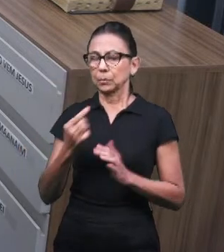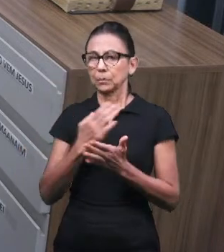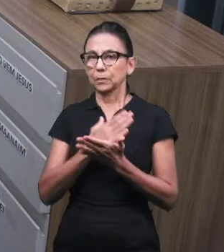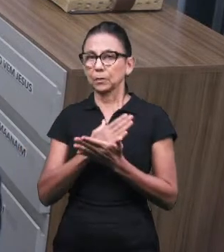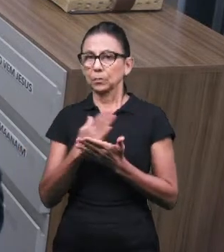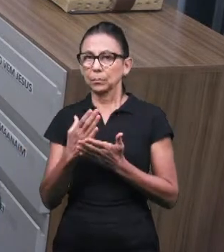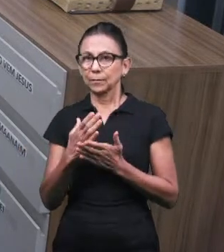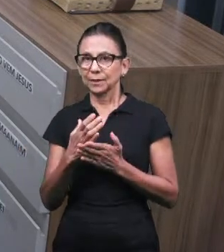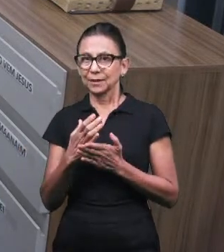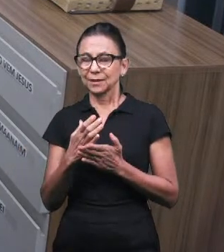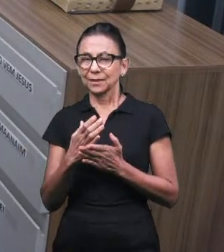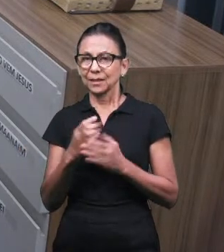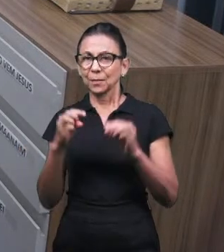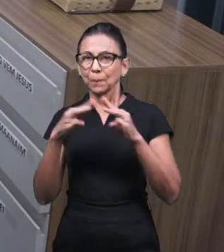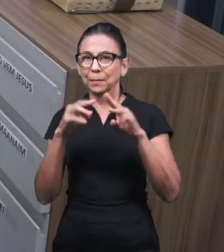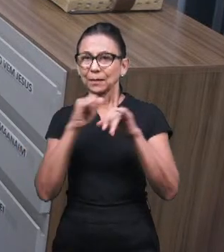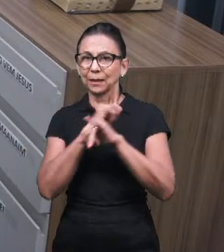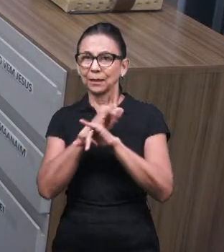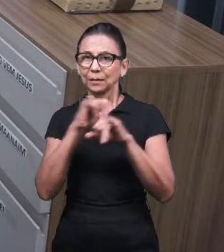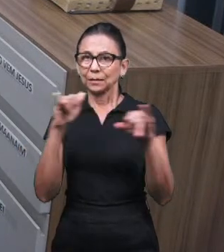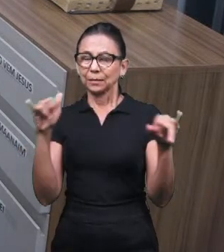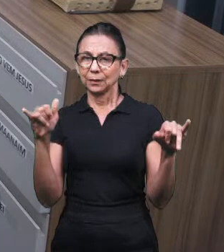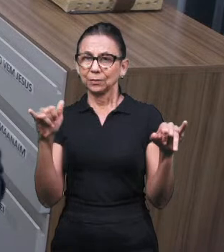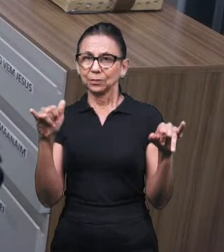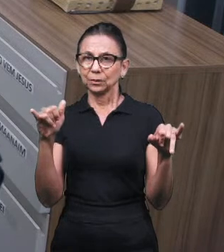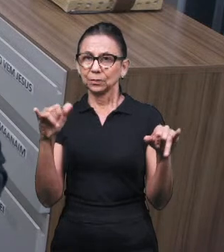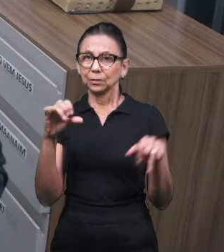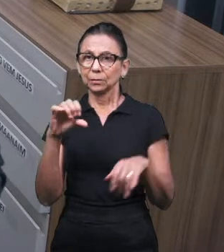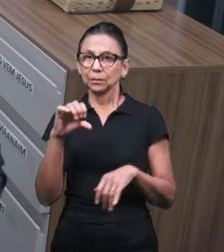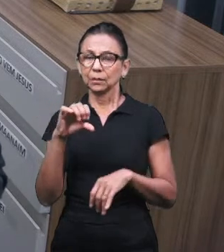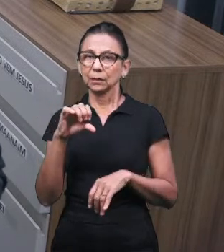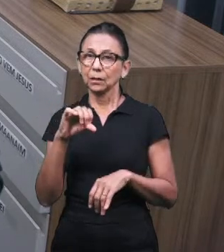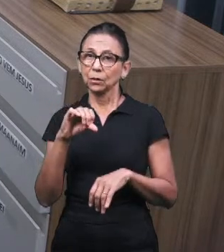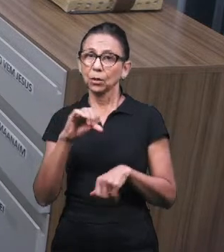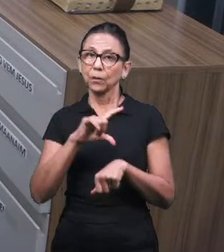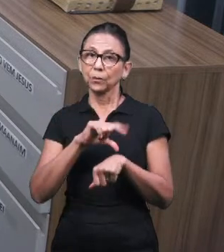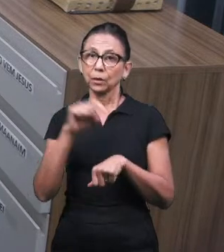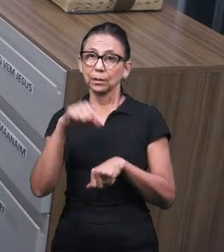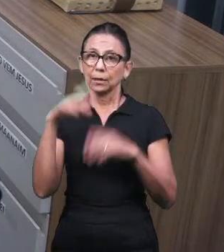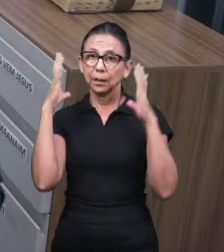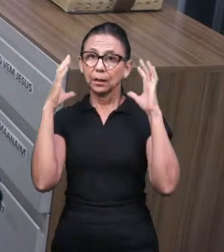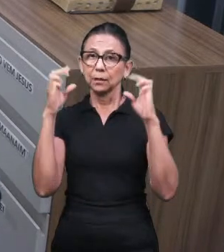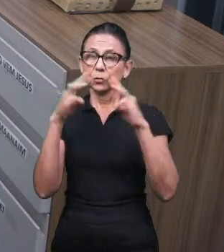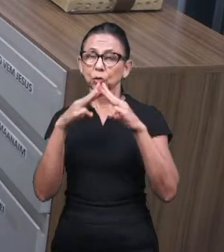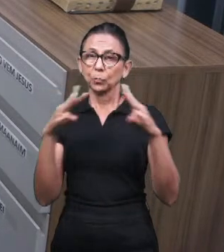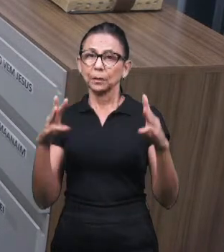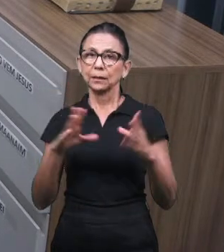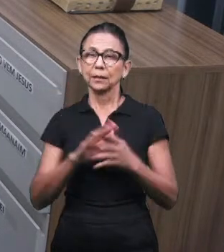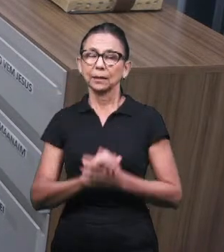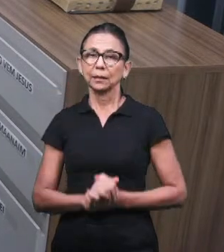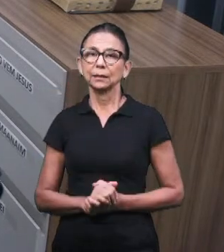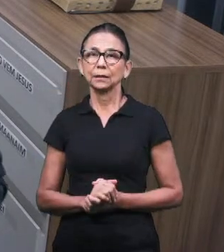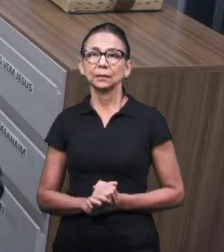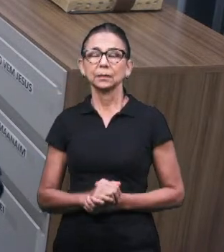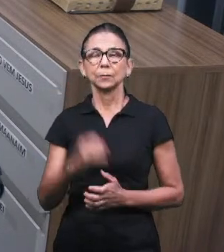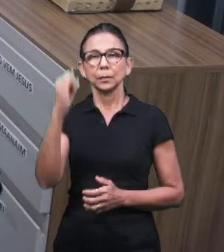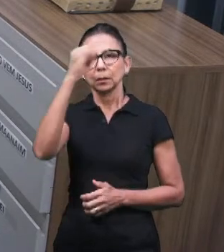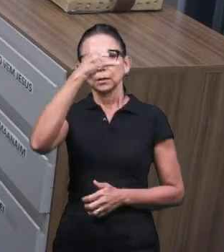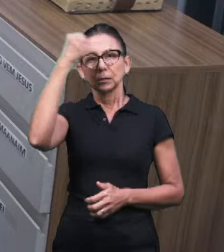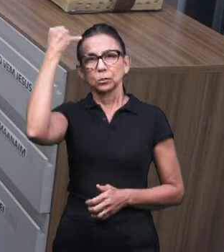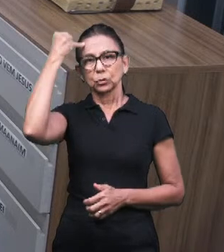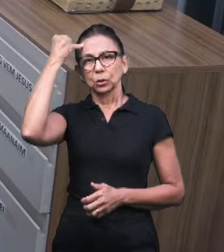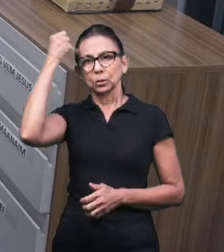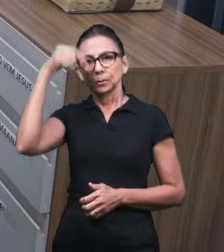juntinho com o culto, coladinho com o culto. 21 horas aqui na Rádio Manaim, nós teremos o Vinde a Mim com o nosso querido irmão Jorge Pessoa. Jorge Pessoa também no